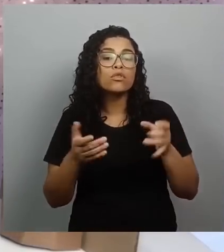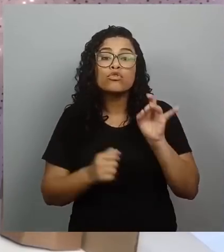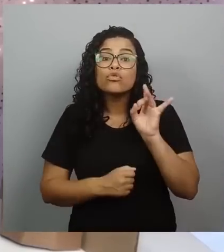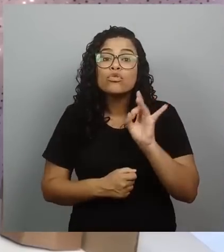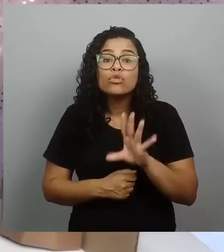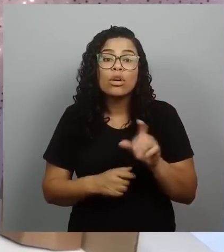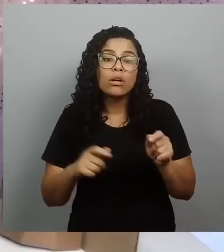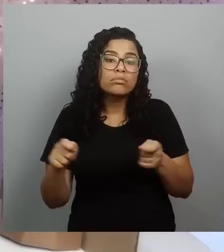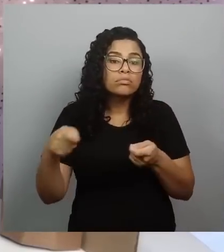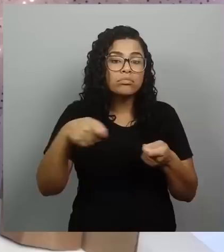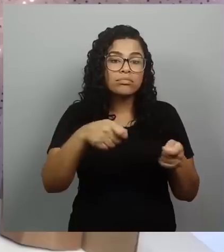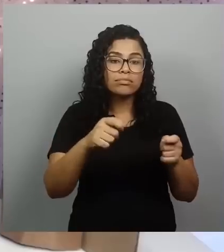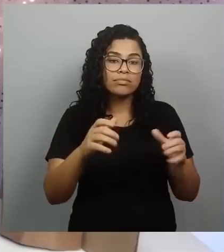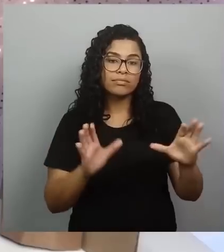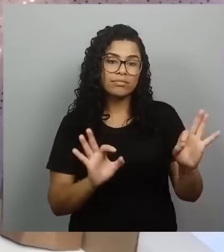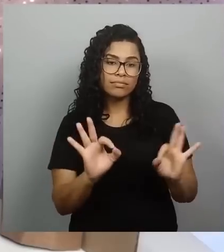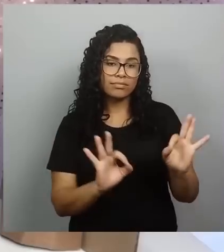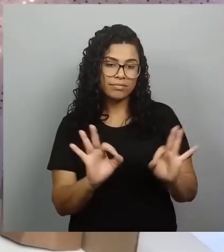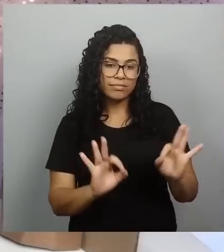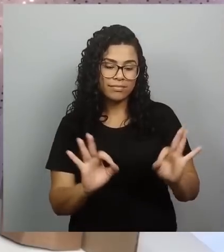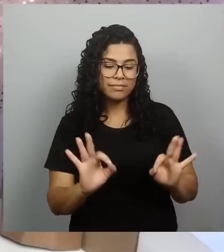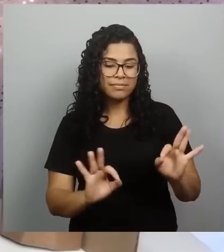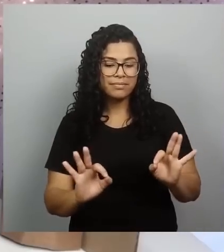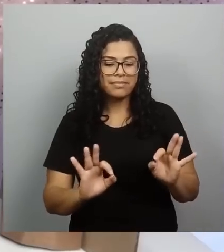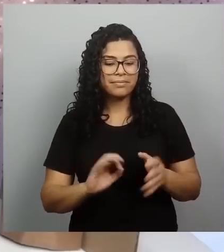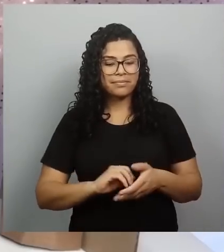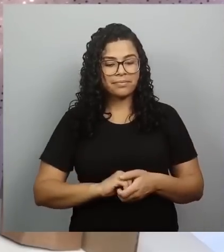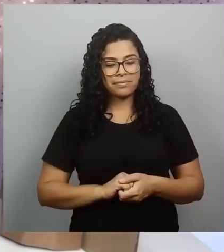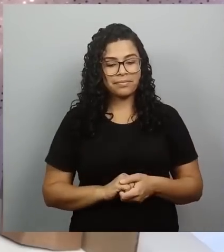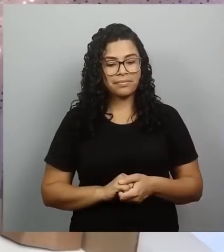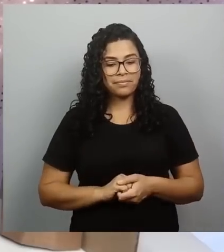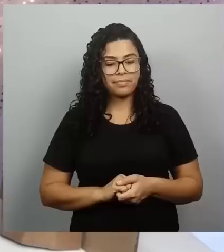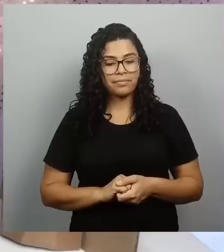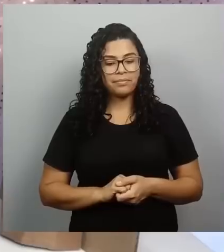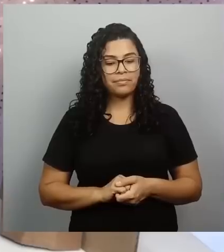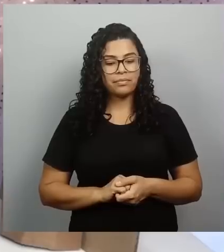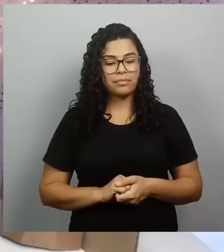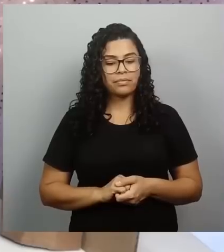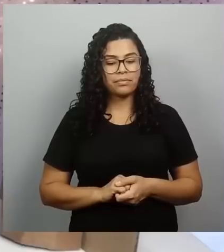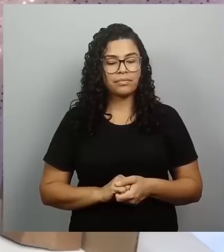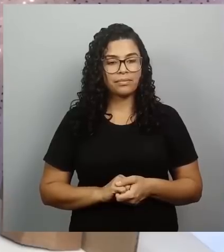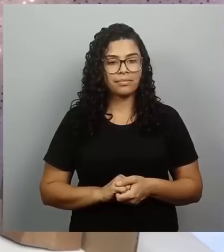aqui. Vamos encaixar.